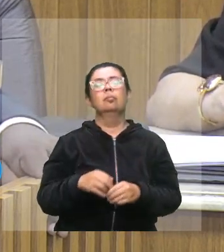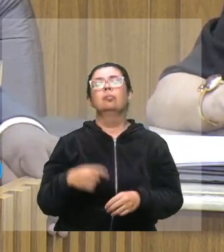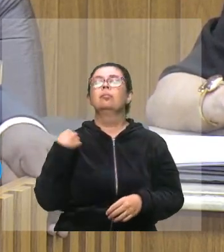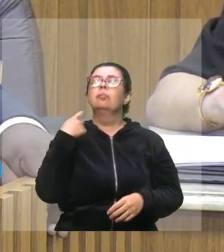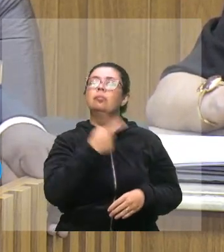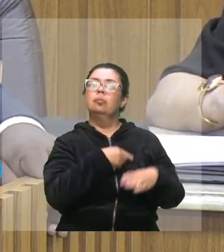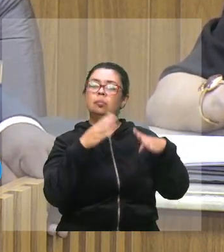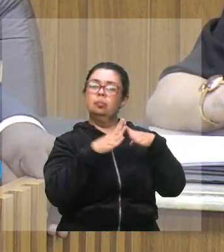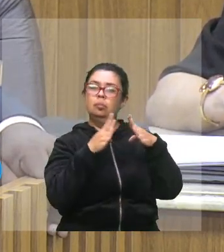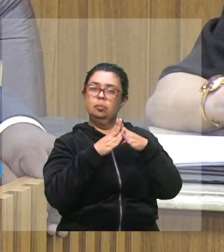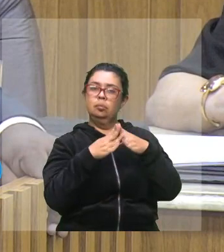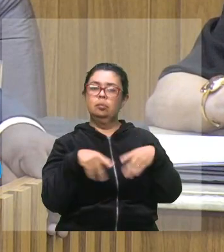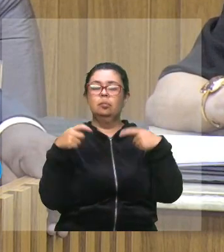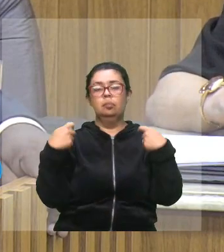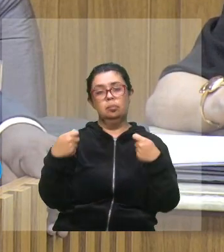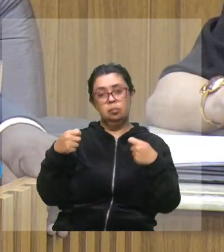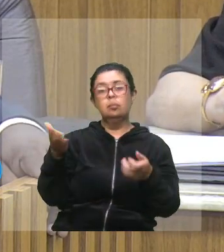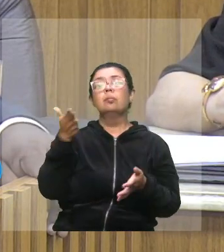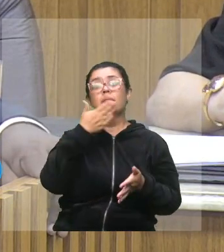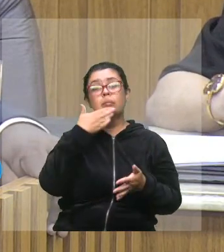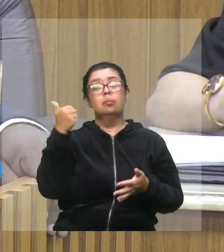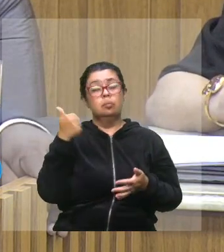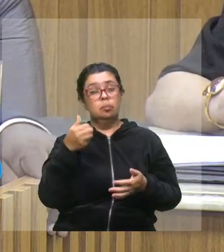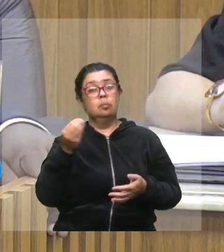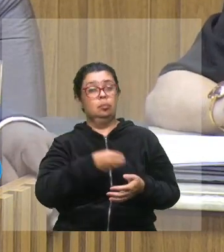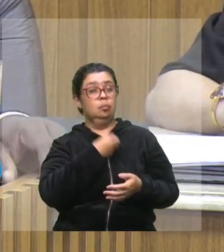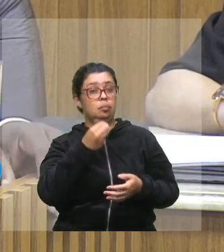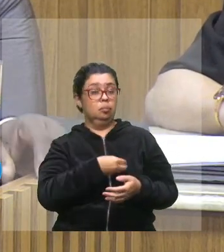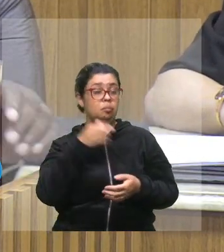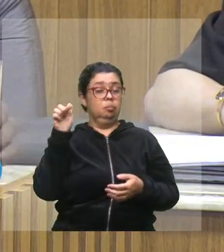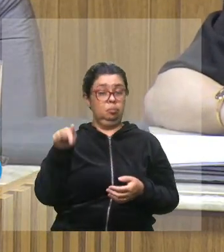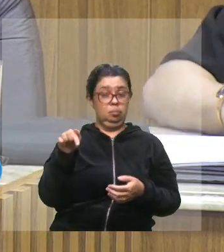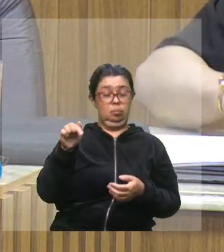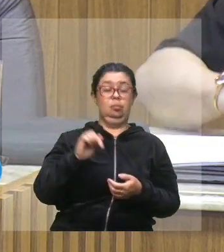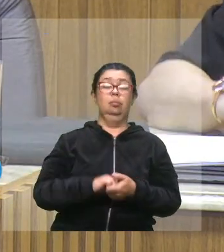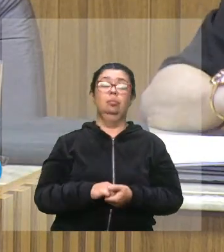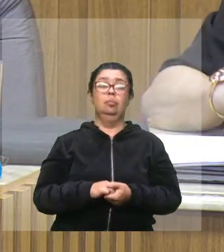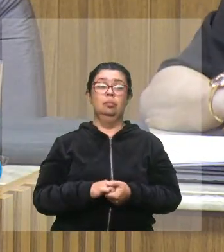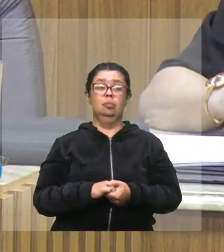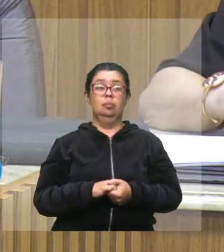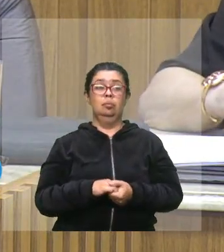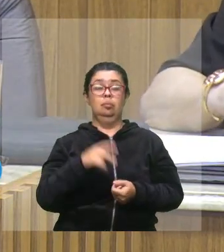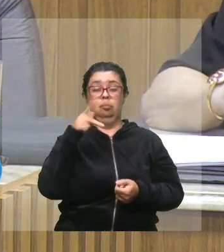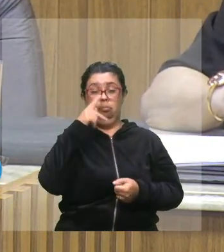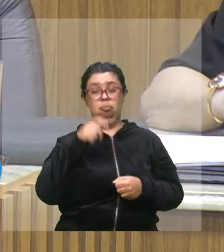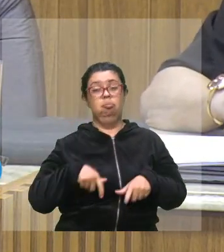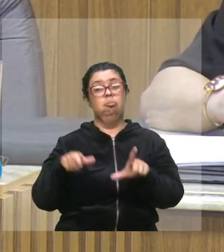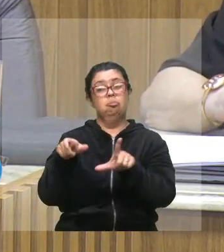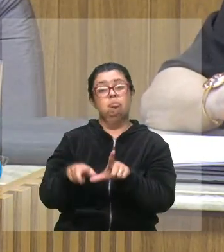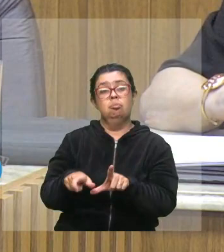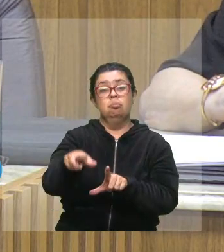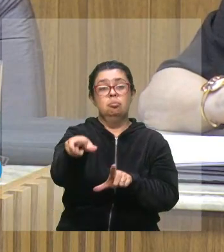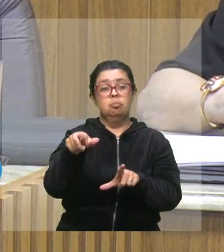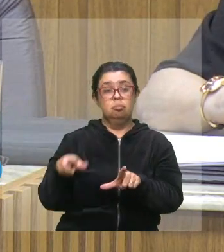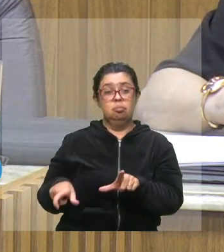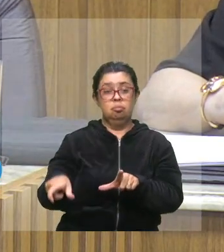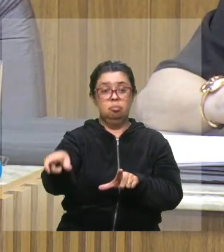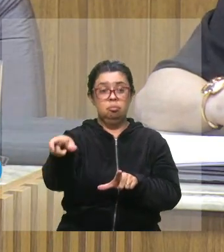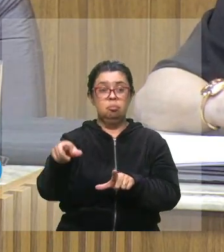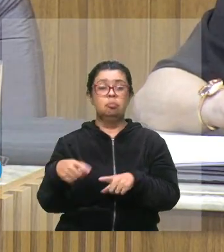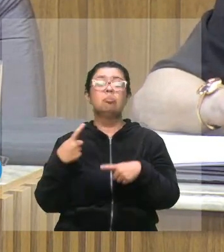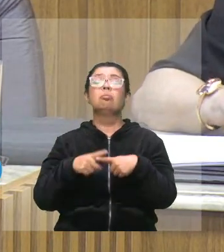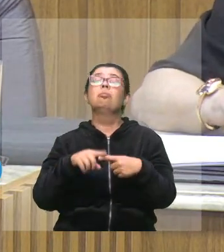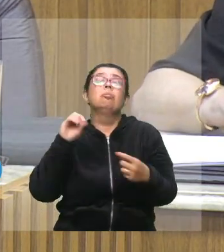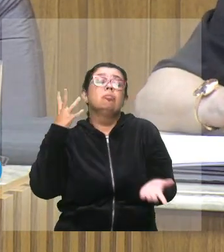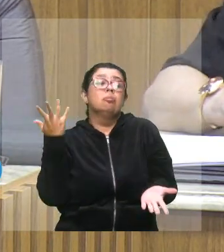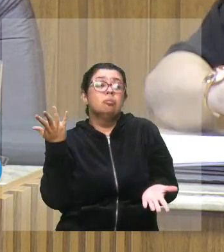queremos qualidade de vida para a nossa população. Né? Então, a questão que eu falei da horta comunitária, vamos buscar meio de resolver o porquê que